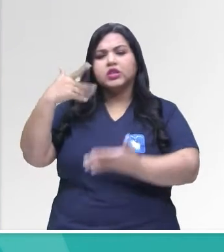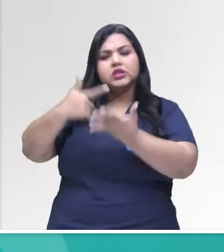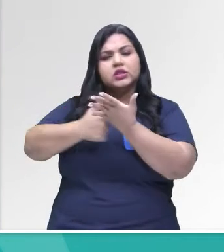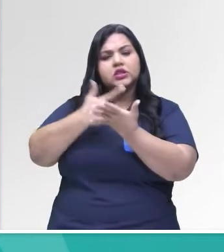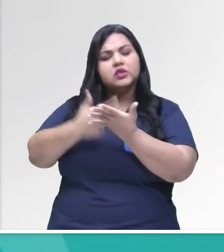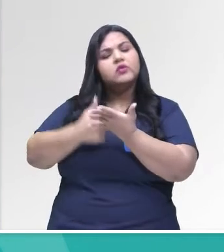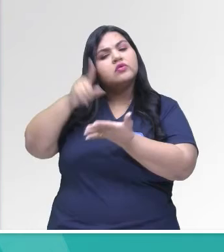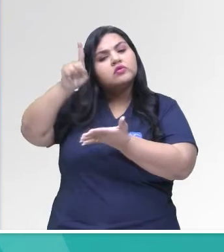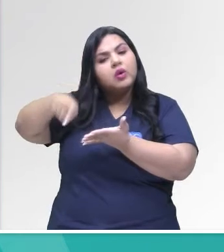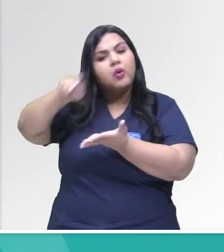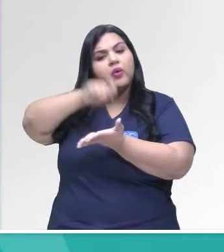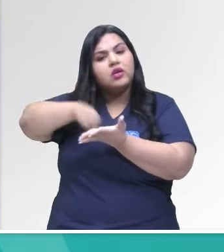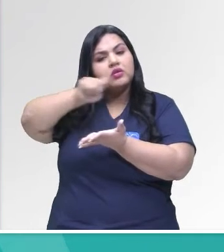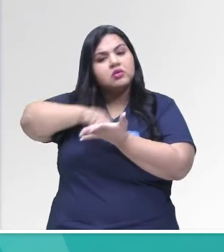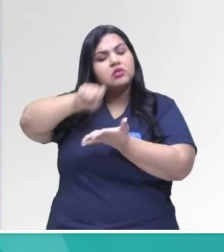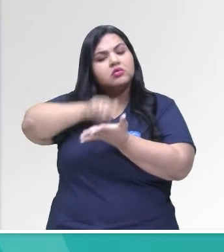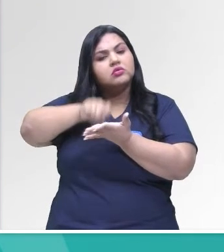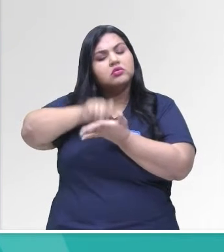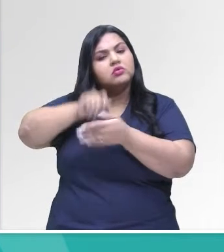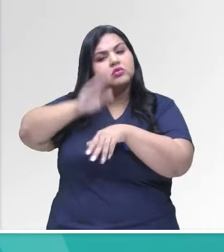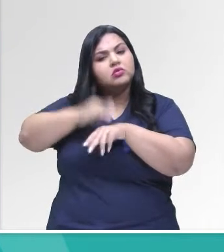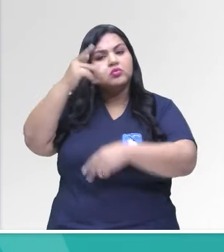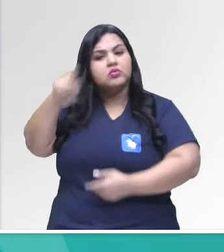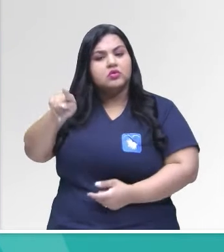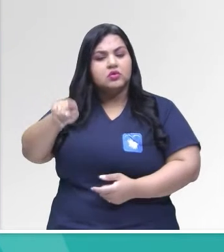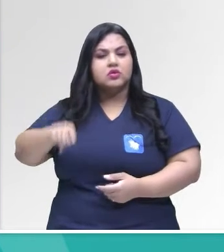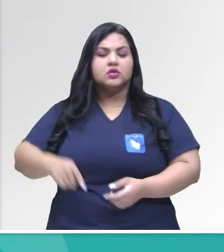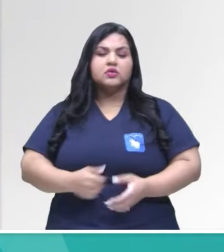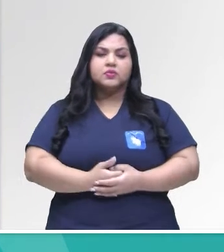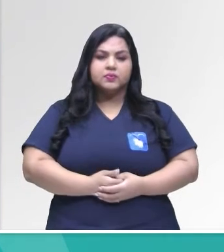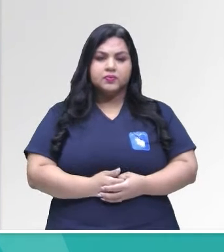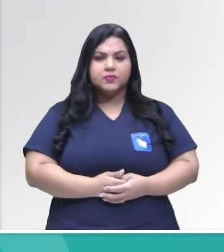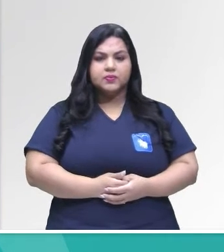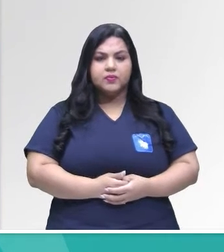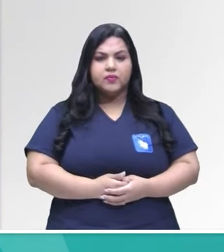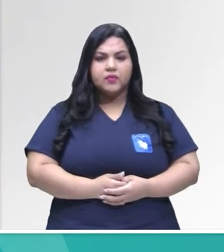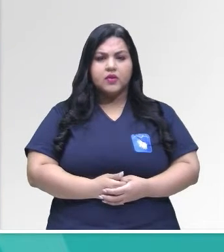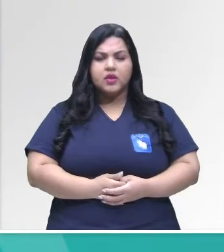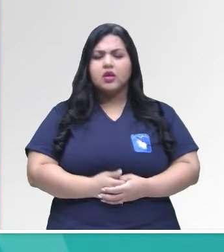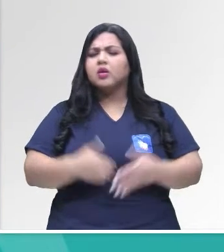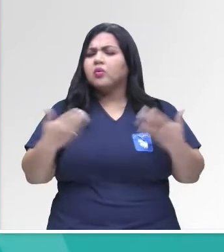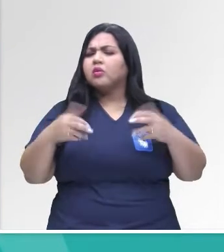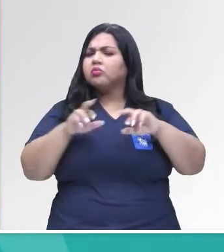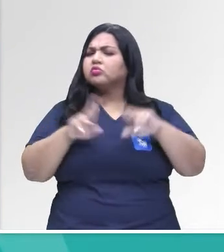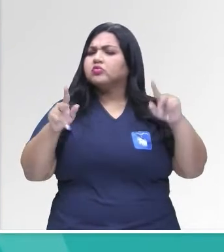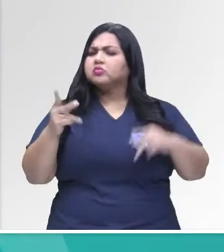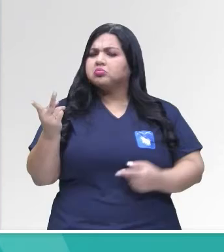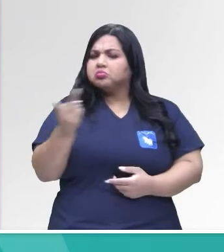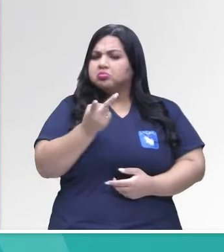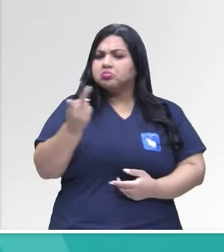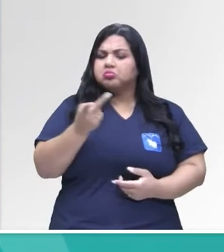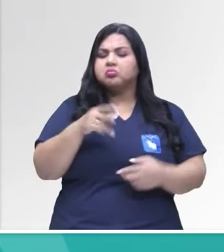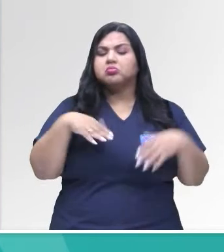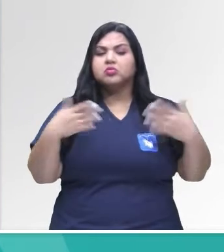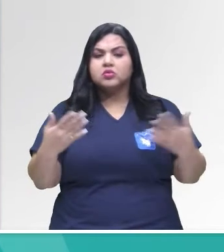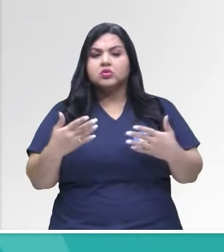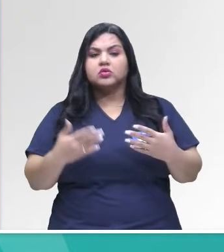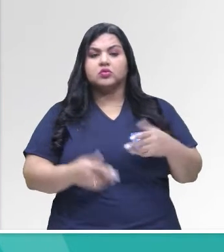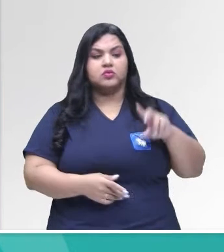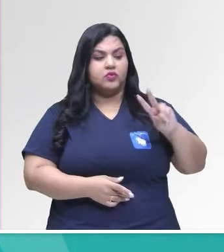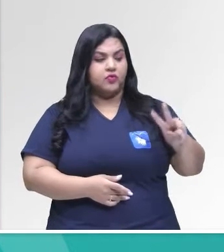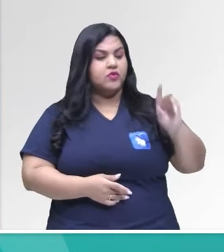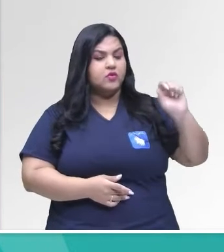by him. Bons livros são escritos por ele. Qual é a diferença entre eles? Na